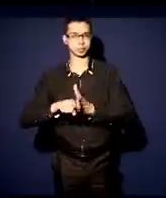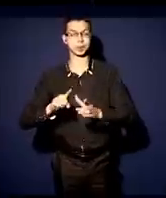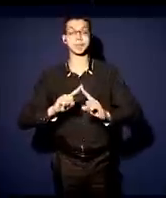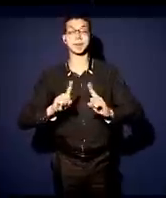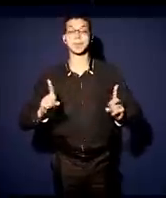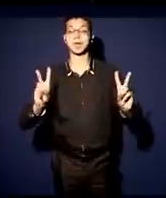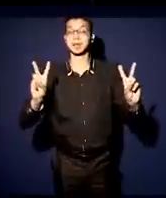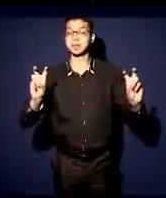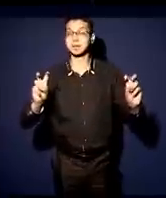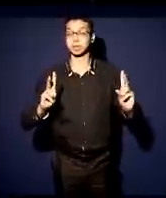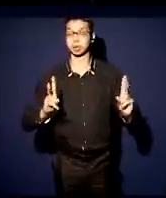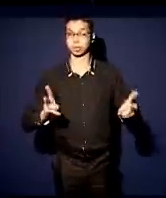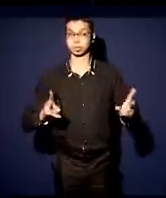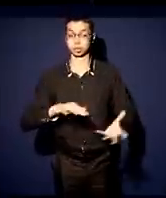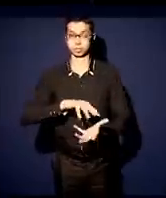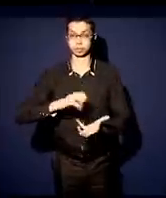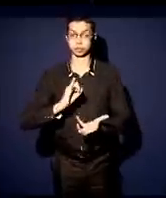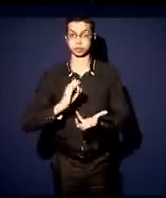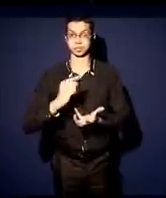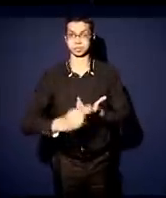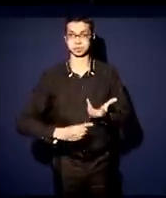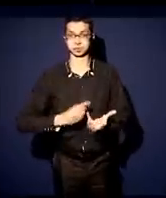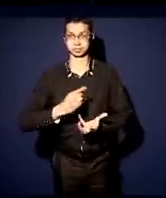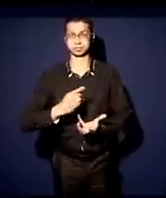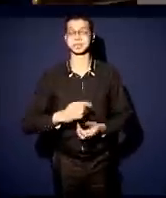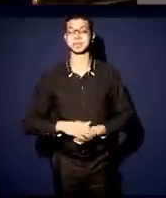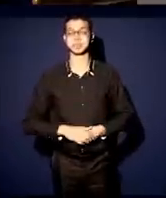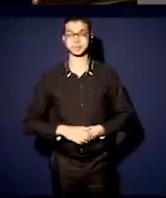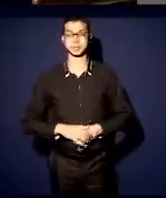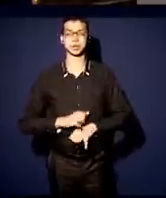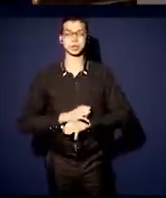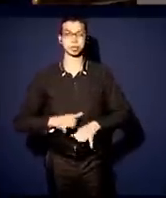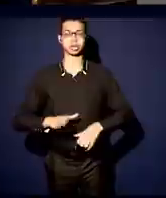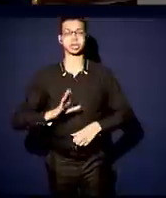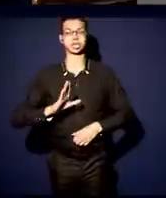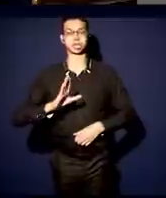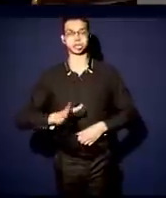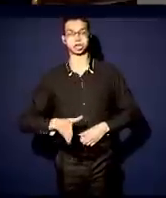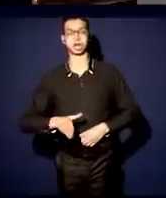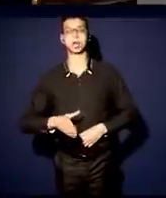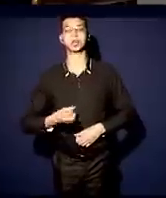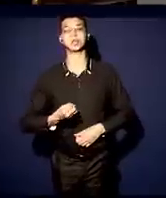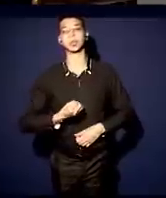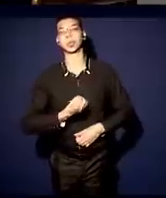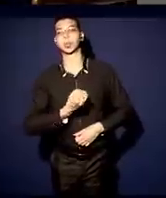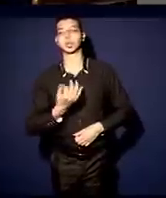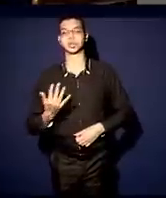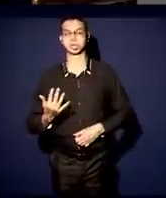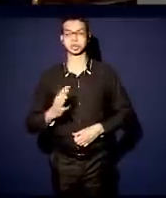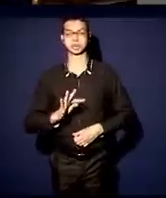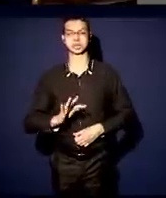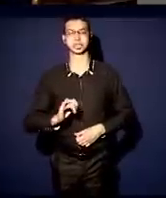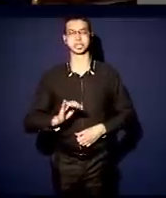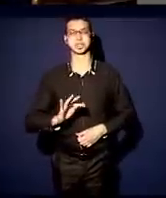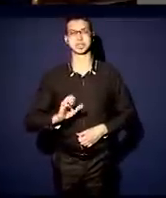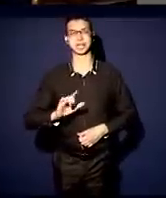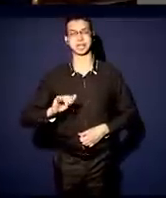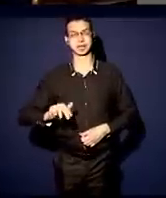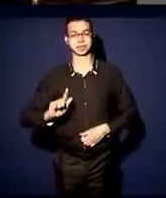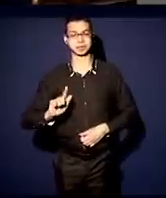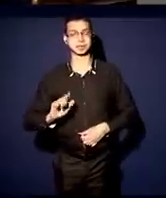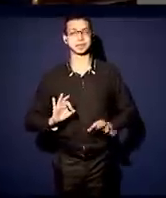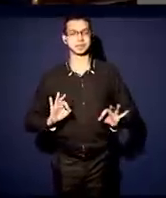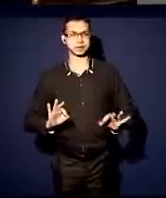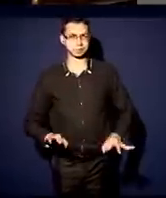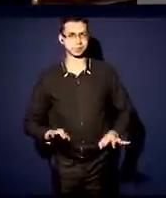desse problema do quantitative tightening. Então, você, o André, citaram, e a gente tem essa situação meio esdrúxula do